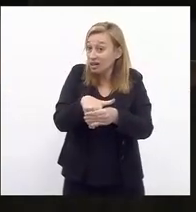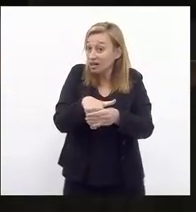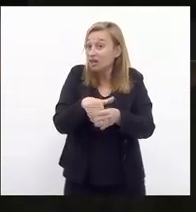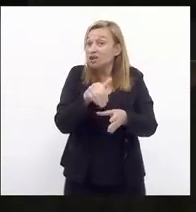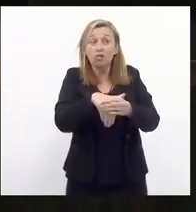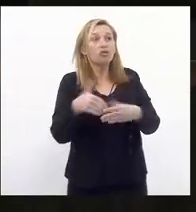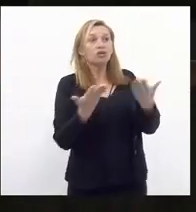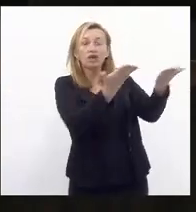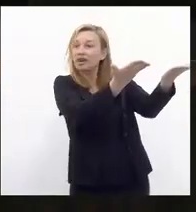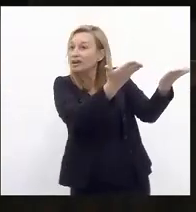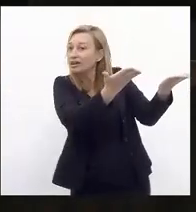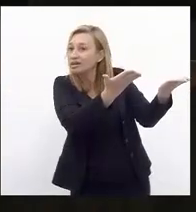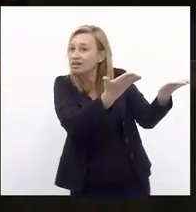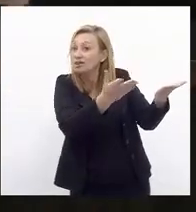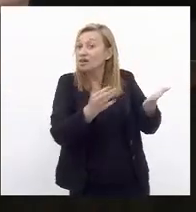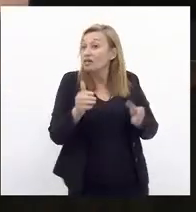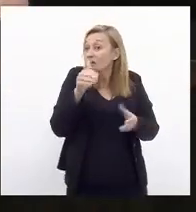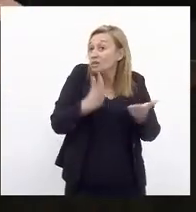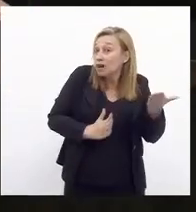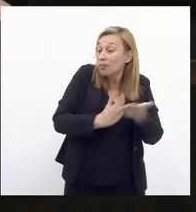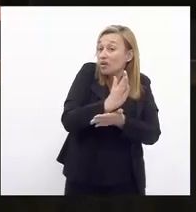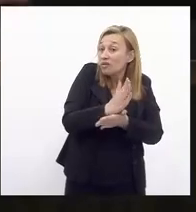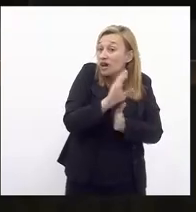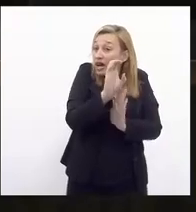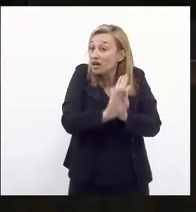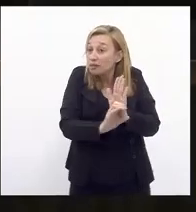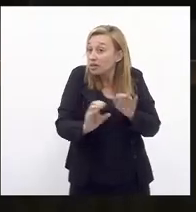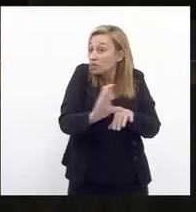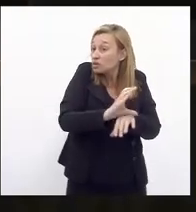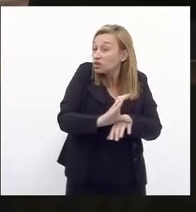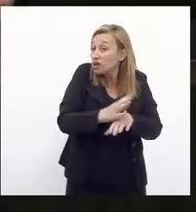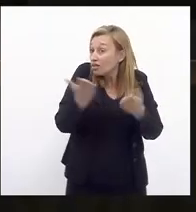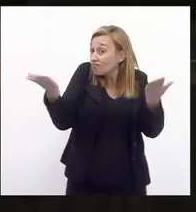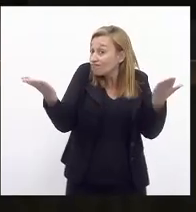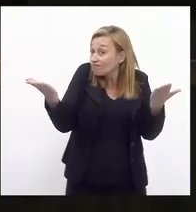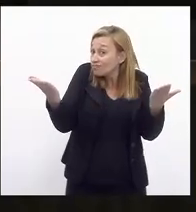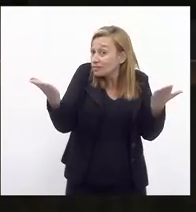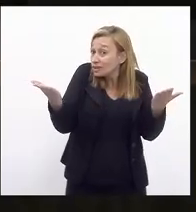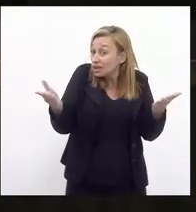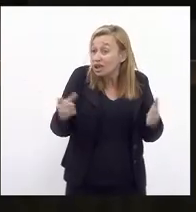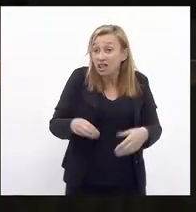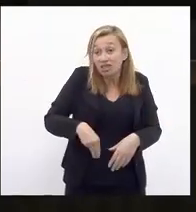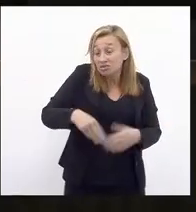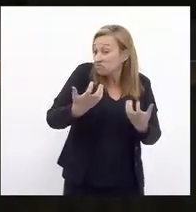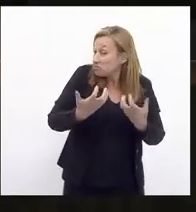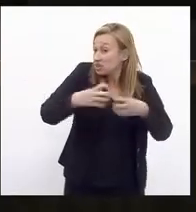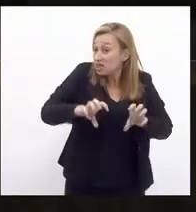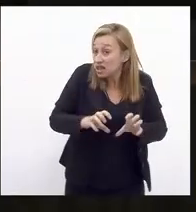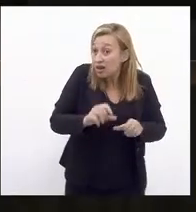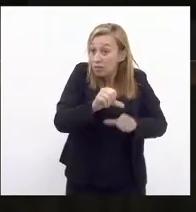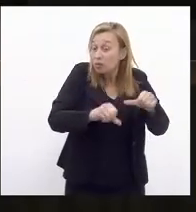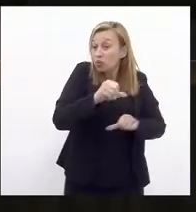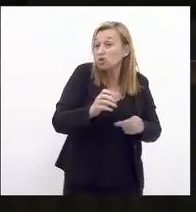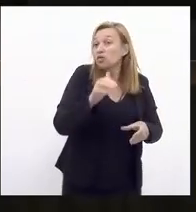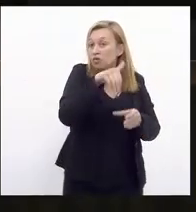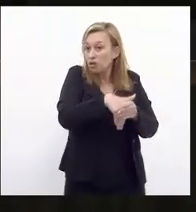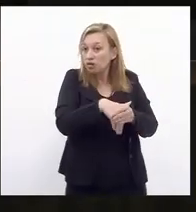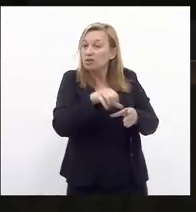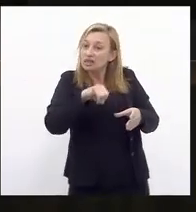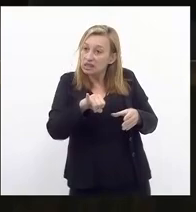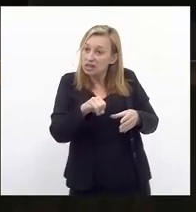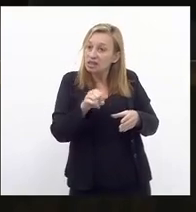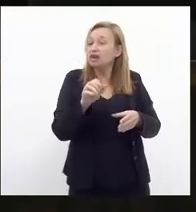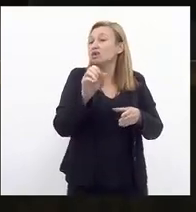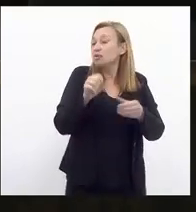Então volta tá aí nós vamos aprovar a emenda condicionar o presidente quem não quiser muito voto você mudar o voto a gente bota